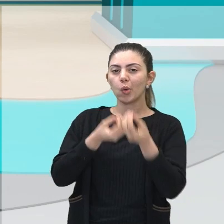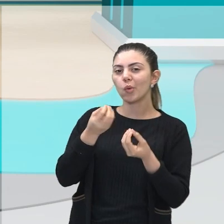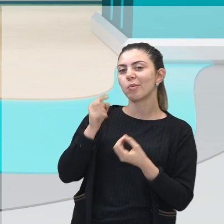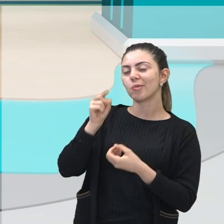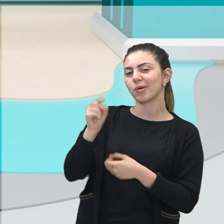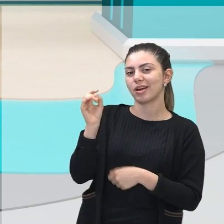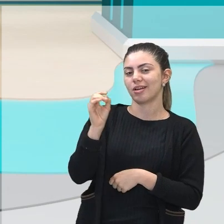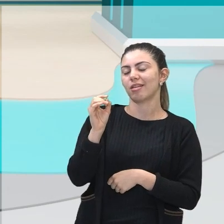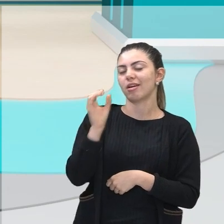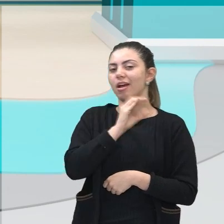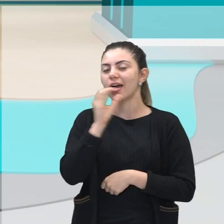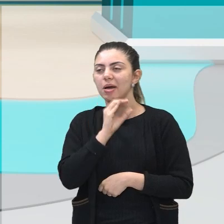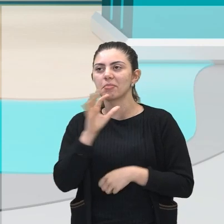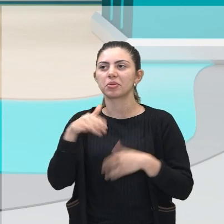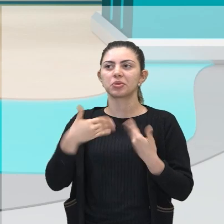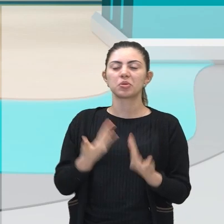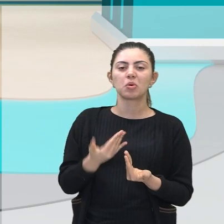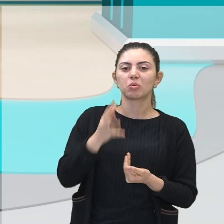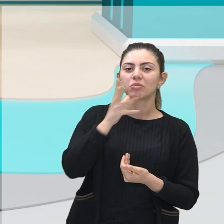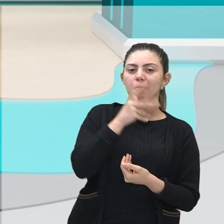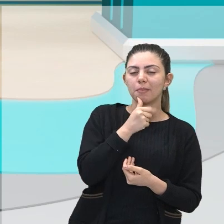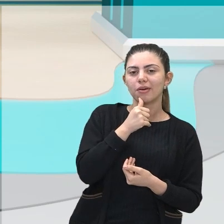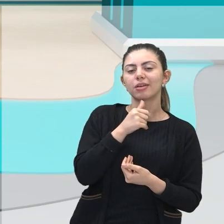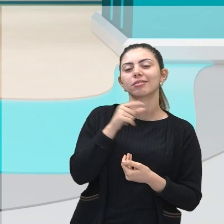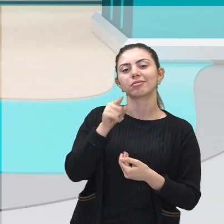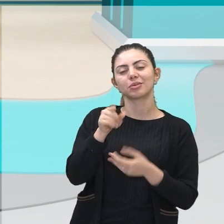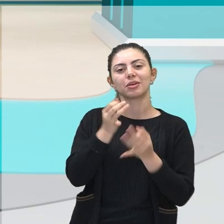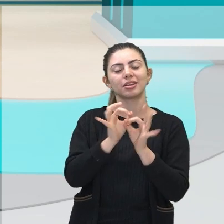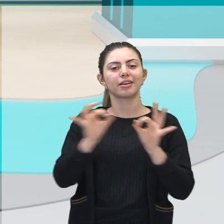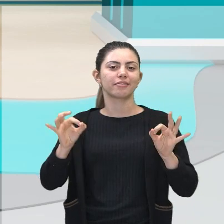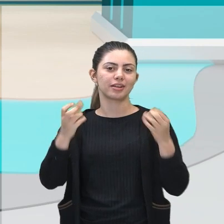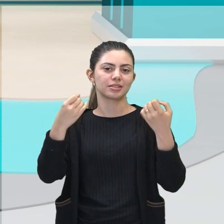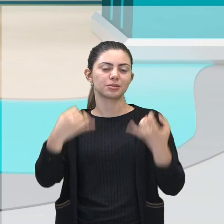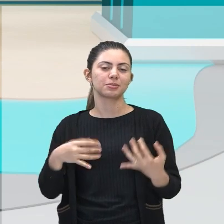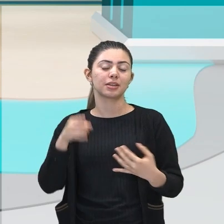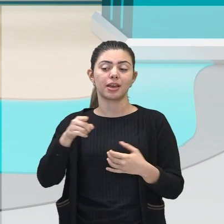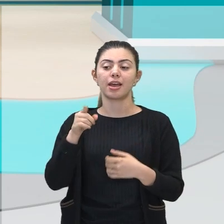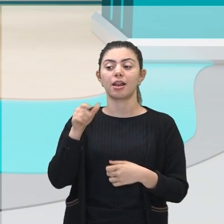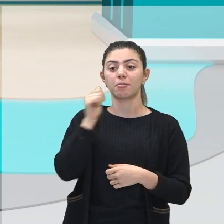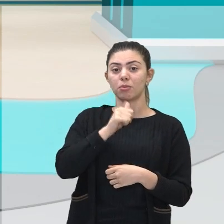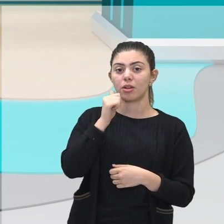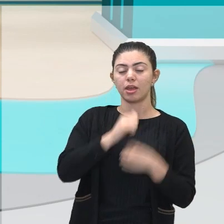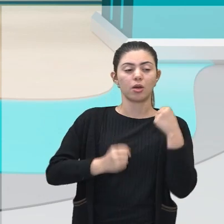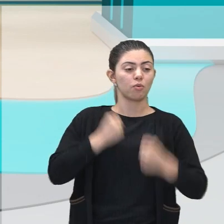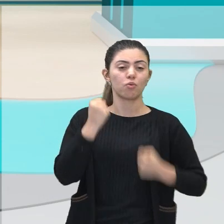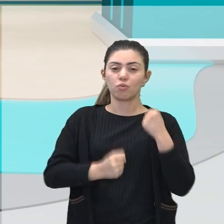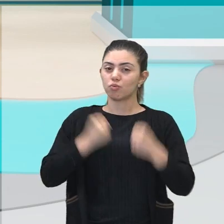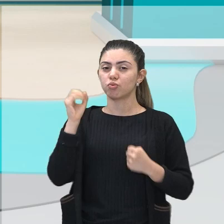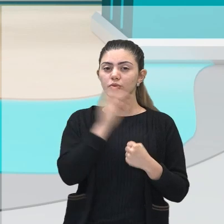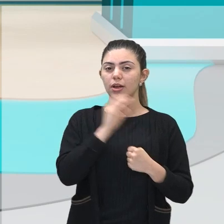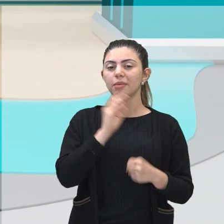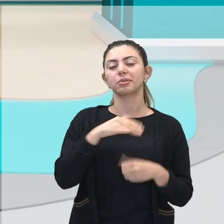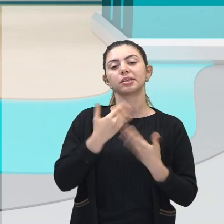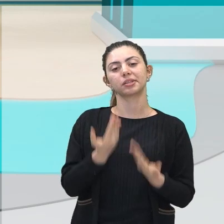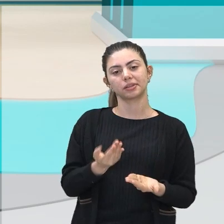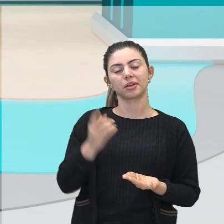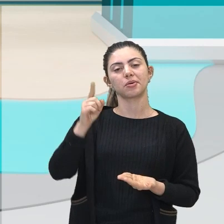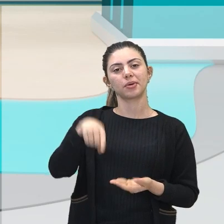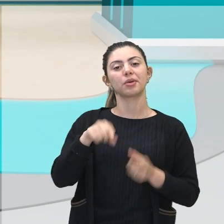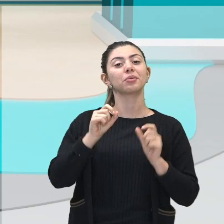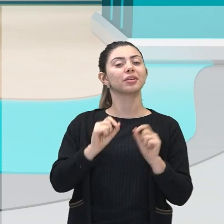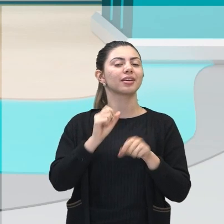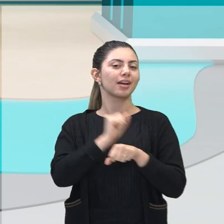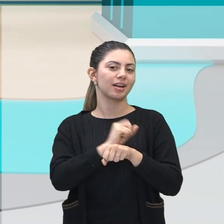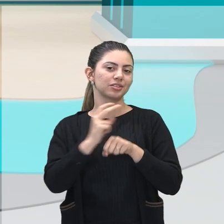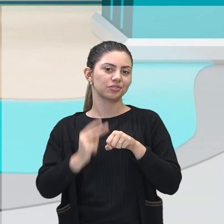ela correu. Está dizendo que ela correu rapidamente. Então, quickly é um advérbio, como nós vimos lá